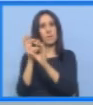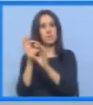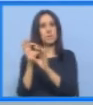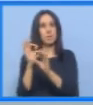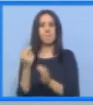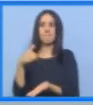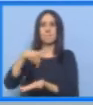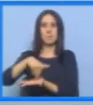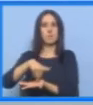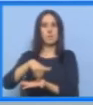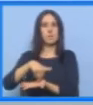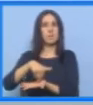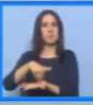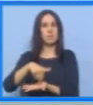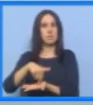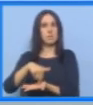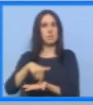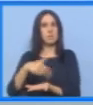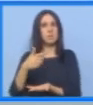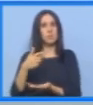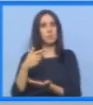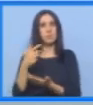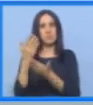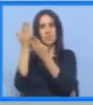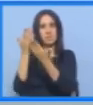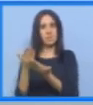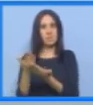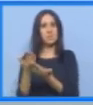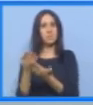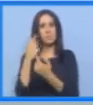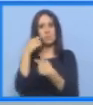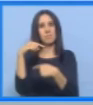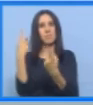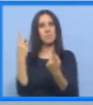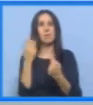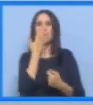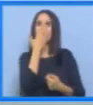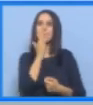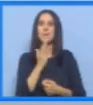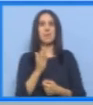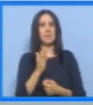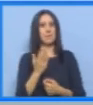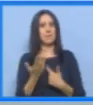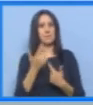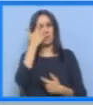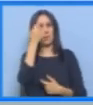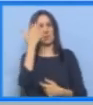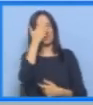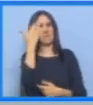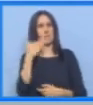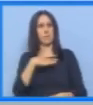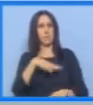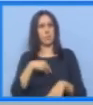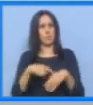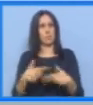estar ali diante da exposição do Santíssimo, que parece que é algo de difícil compreensão para o mundo